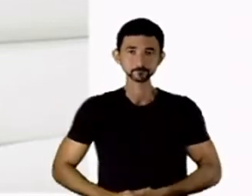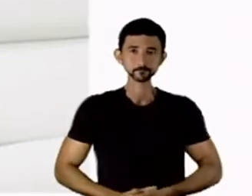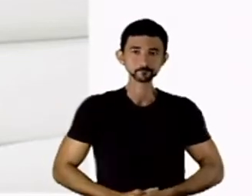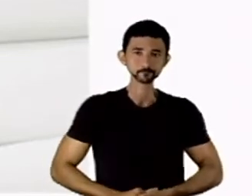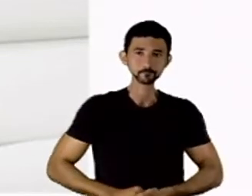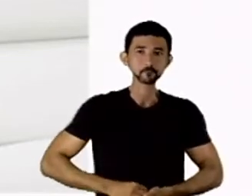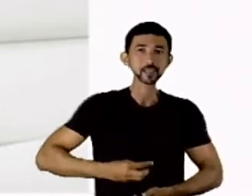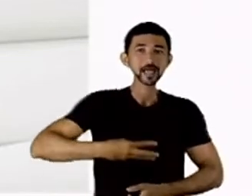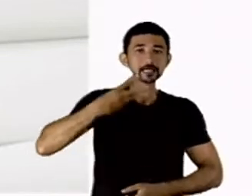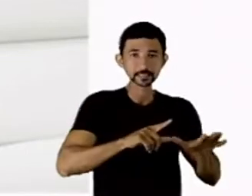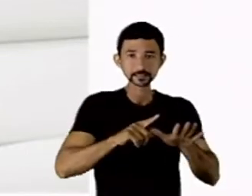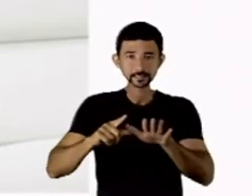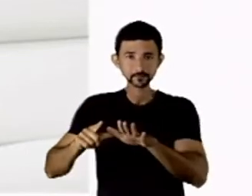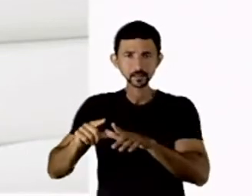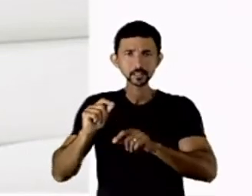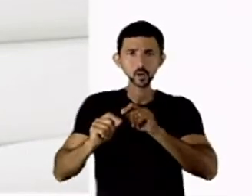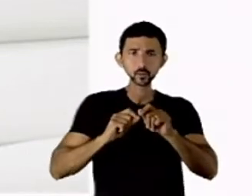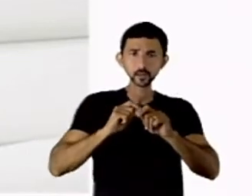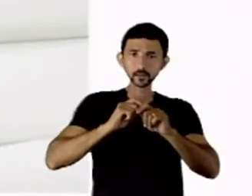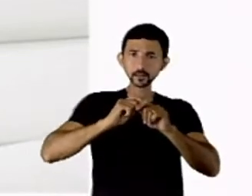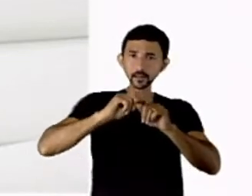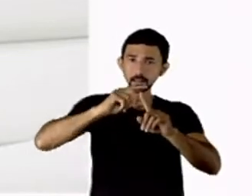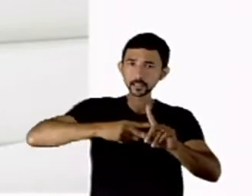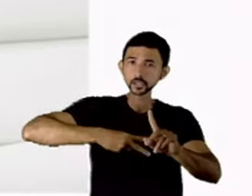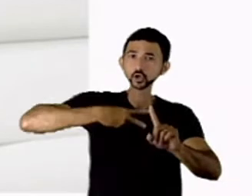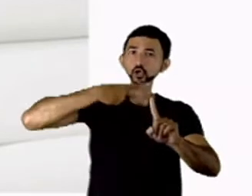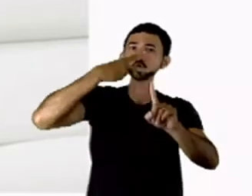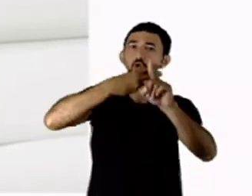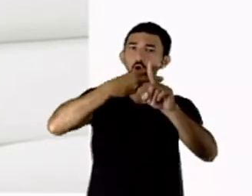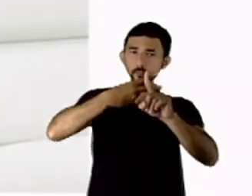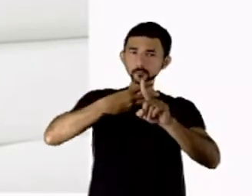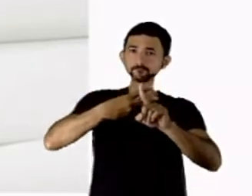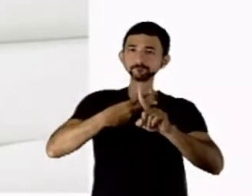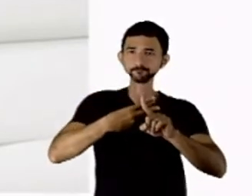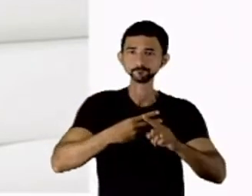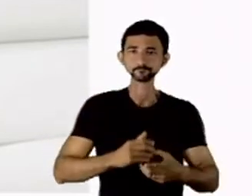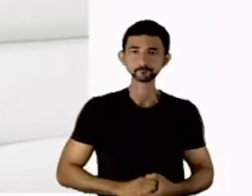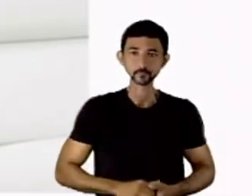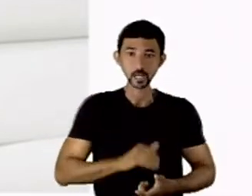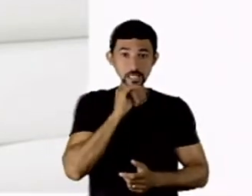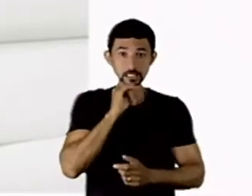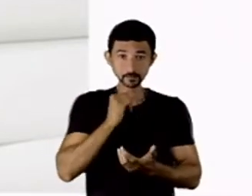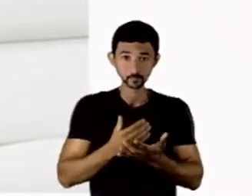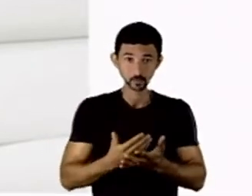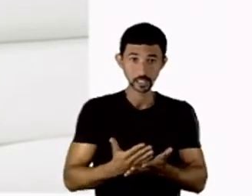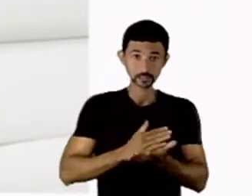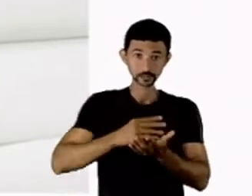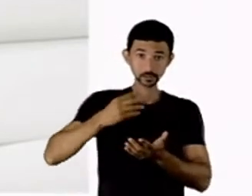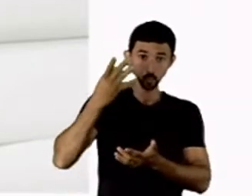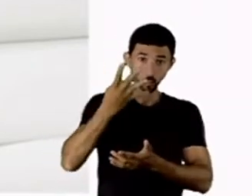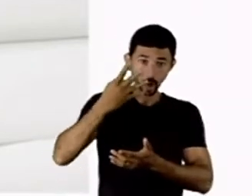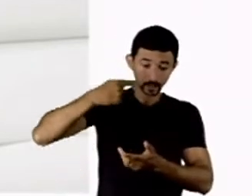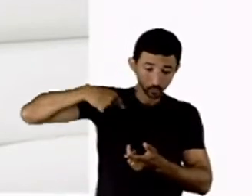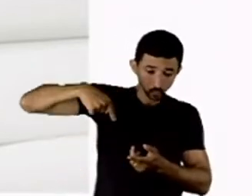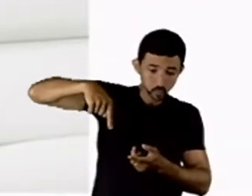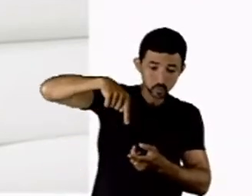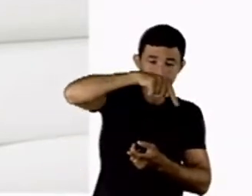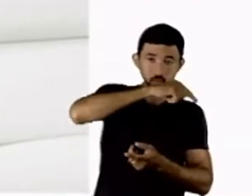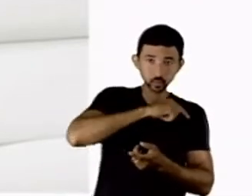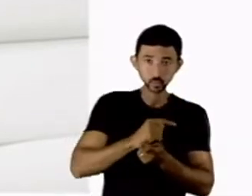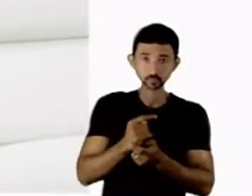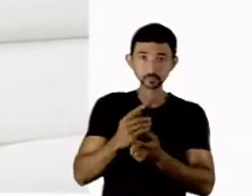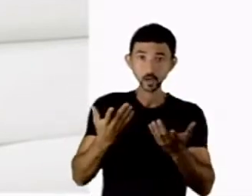Na terceira semana, essa caminhada deve dobrar. Então, ao invés de ser somente 4, é